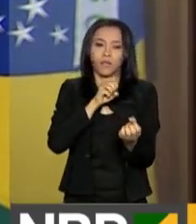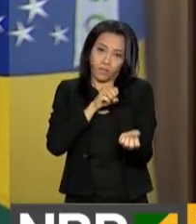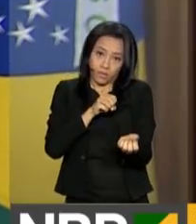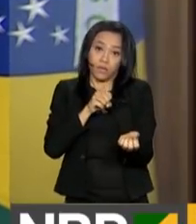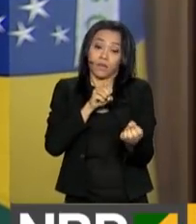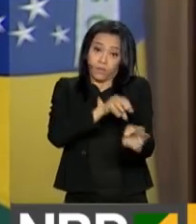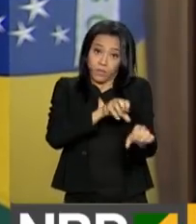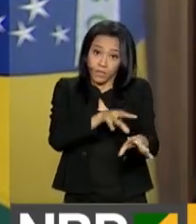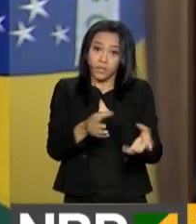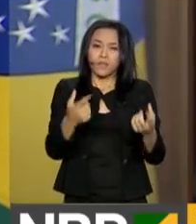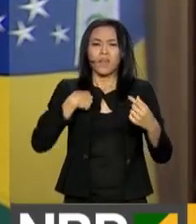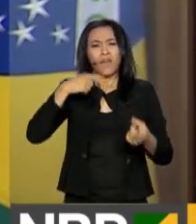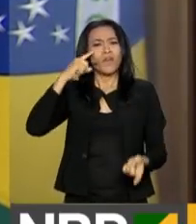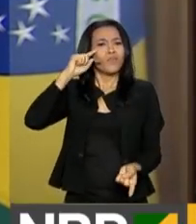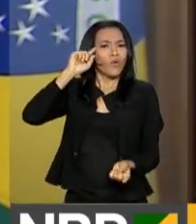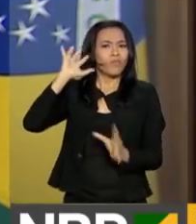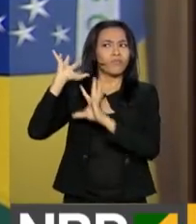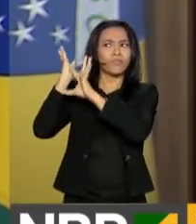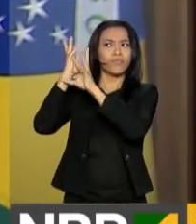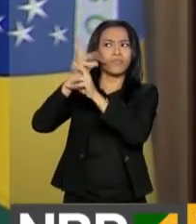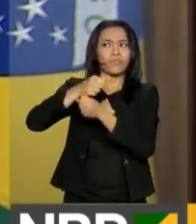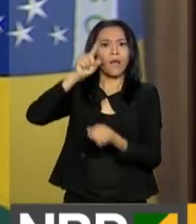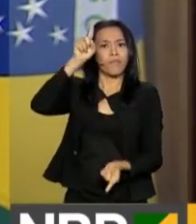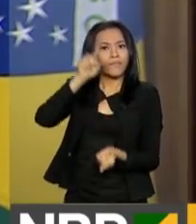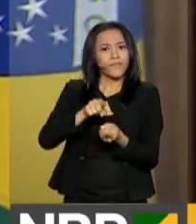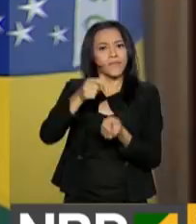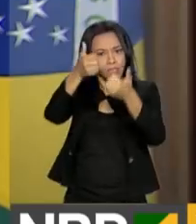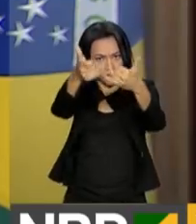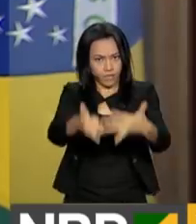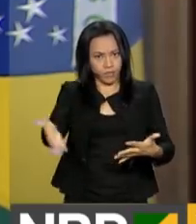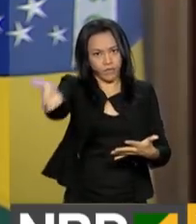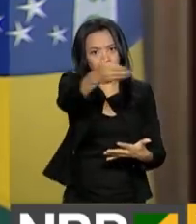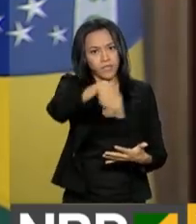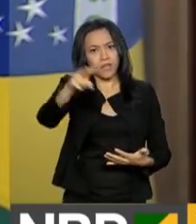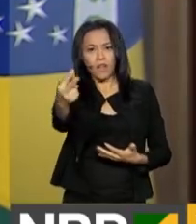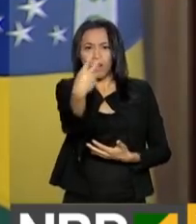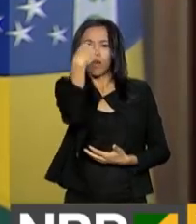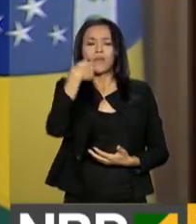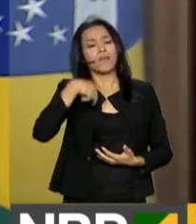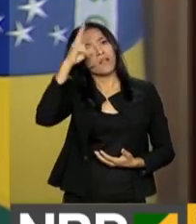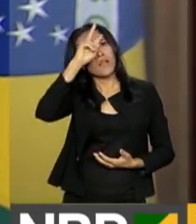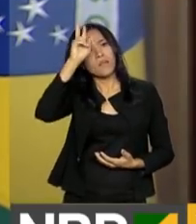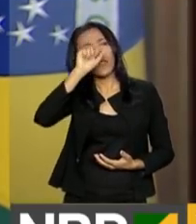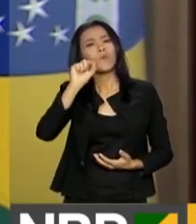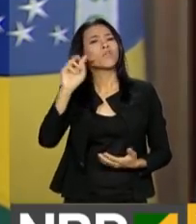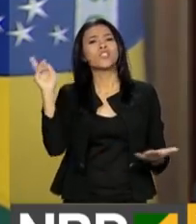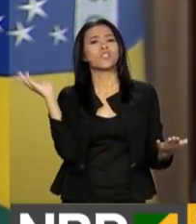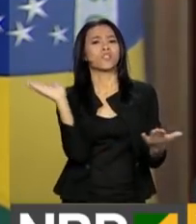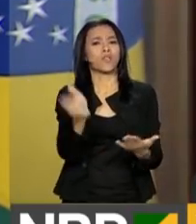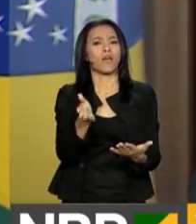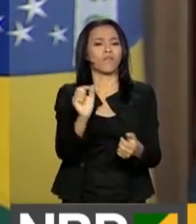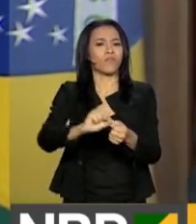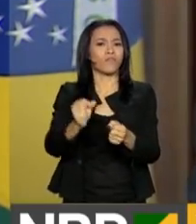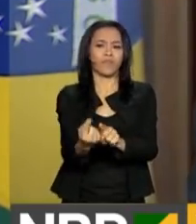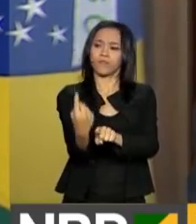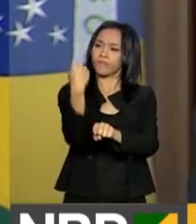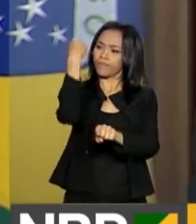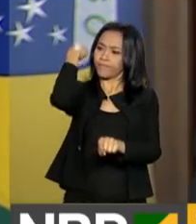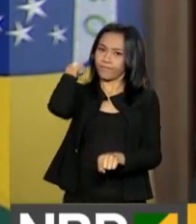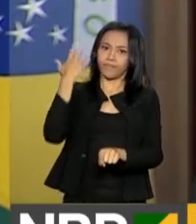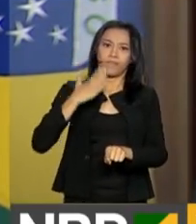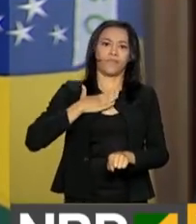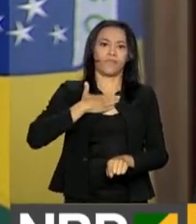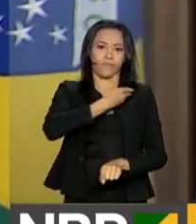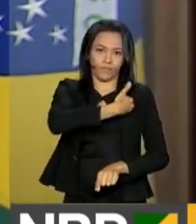breve relato para os senhores naturalmente perceberem o recordar em tudo que foi feito pelo nosso pelo